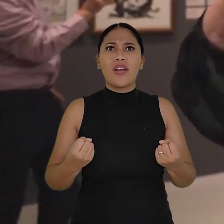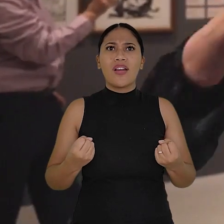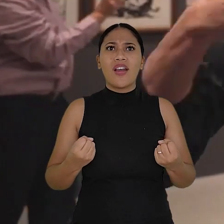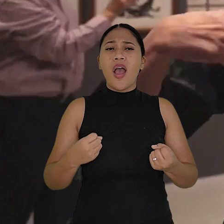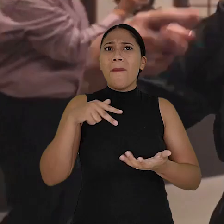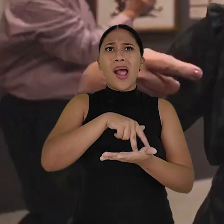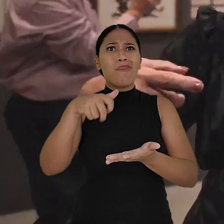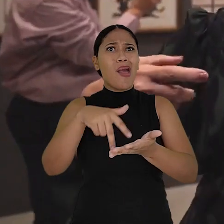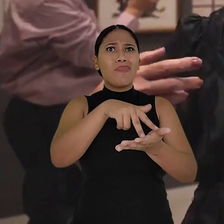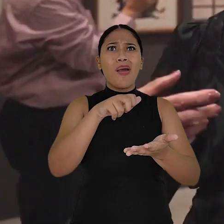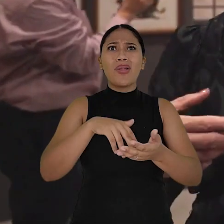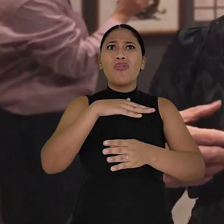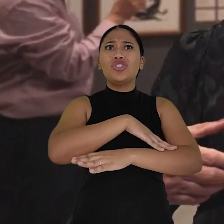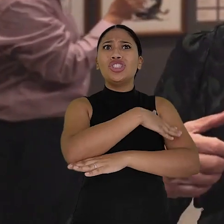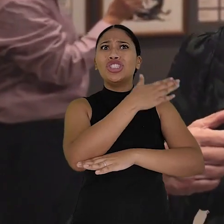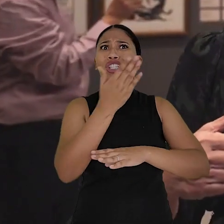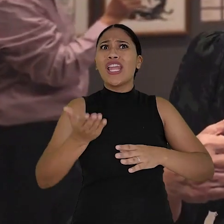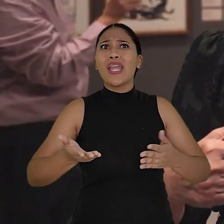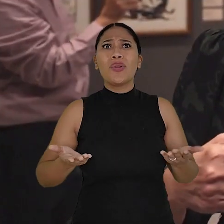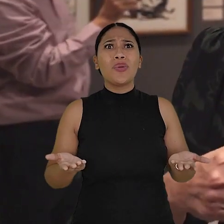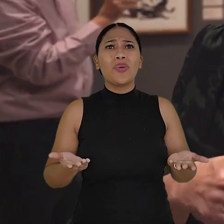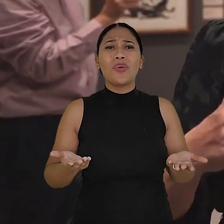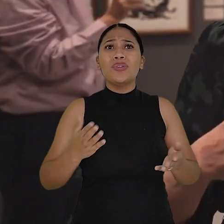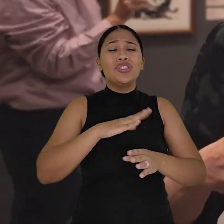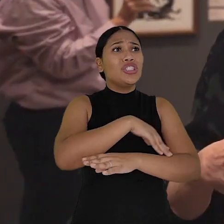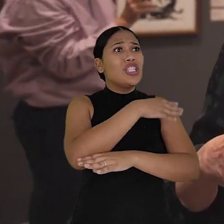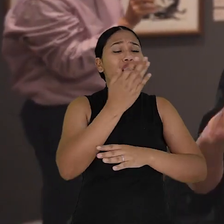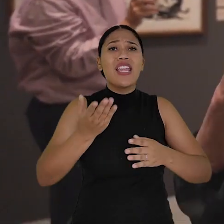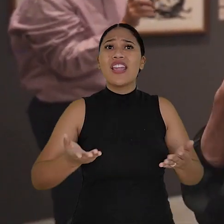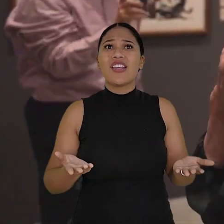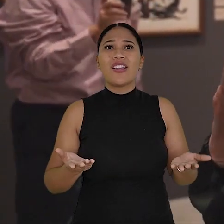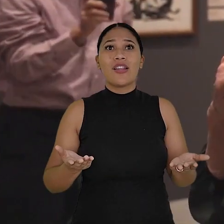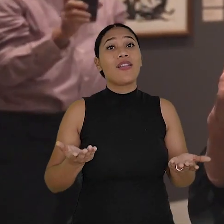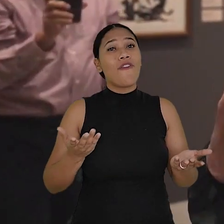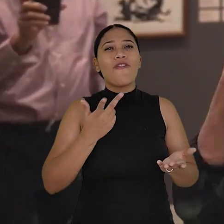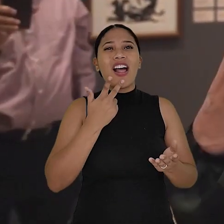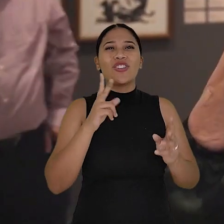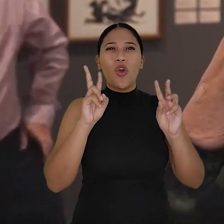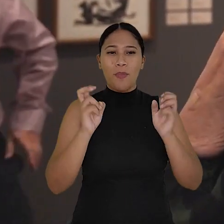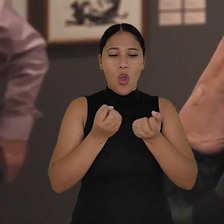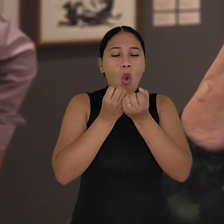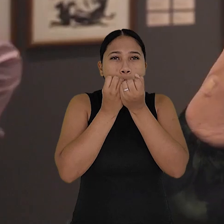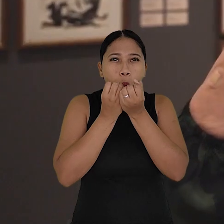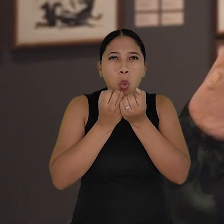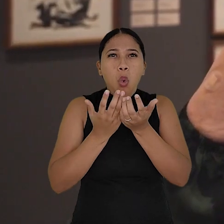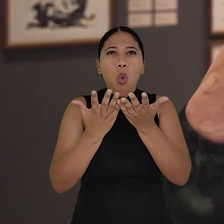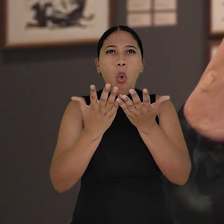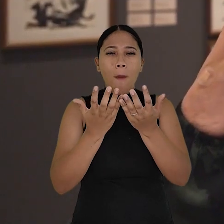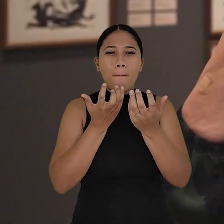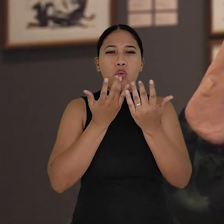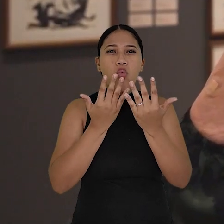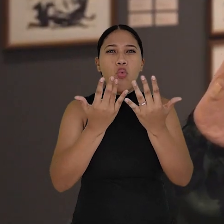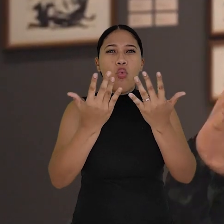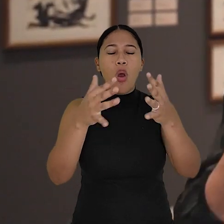pulando o dia inteiro, e diz que eles tomam pólvora para poder dar conta. Aí com a pólvora faz o olho